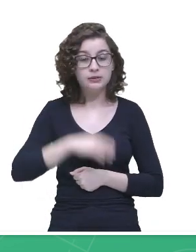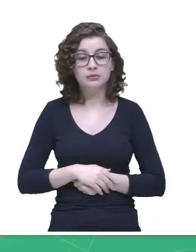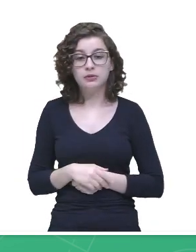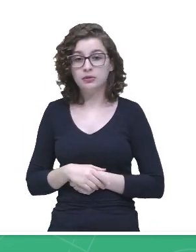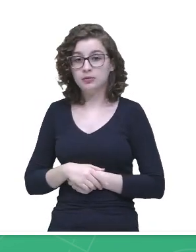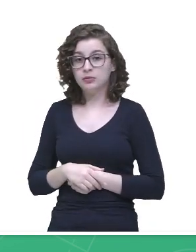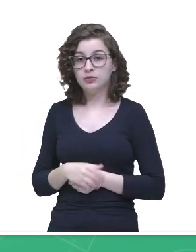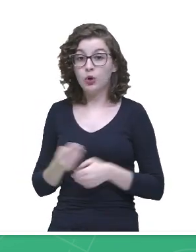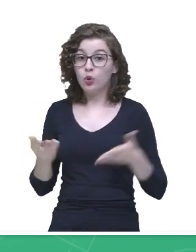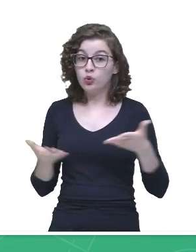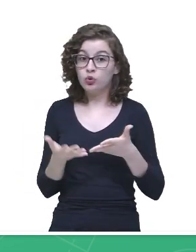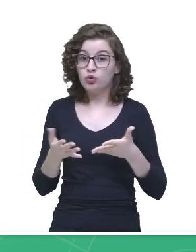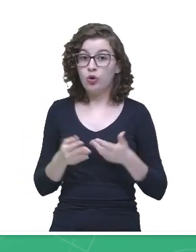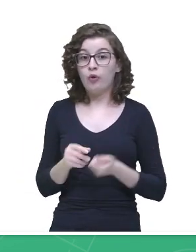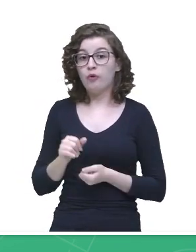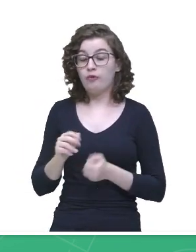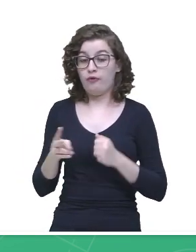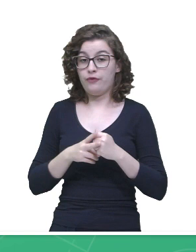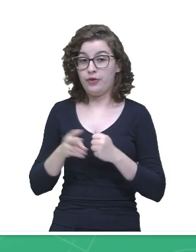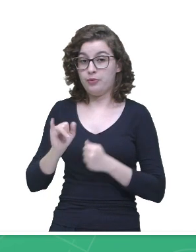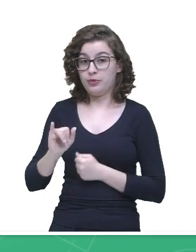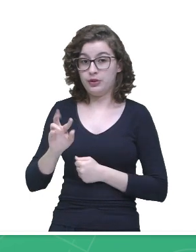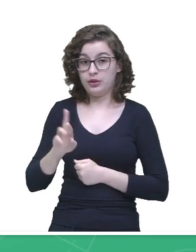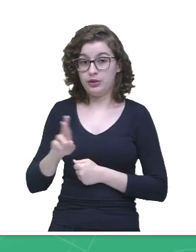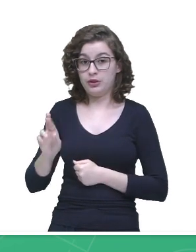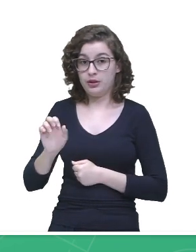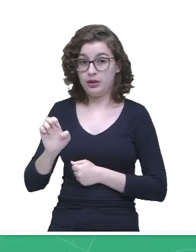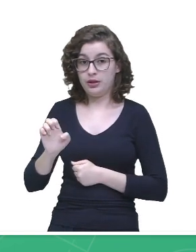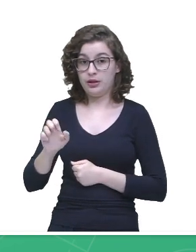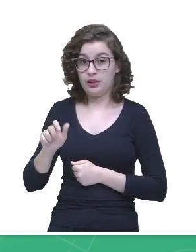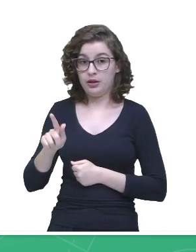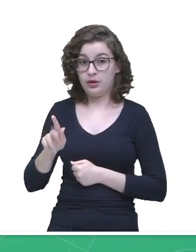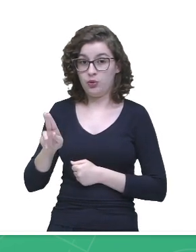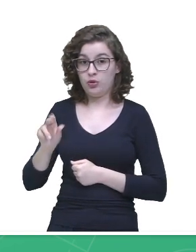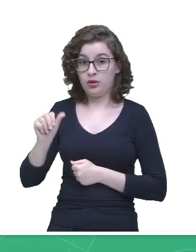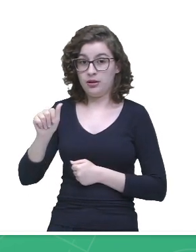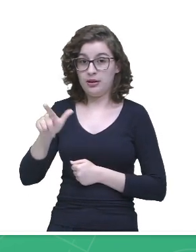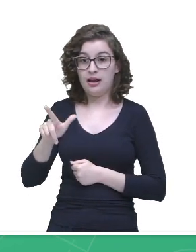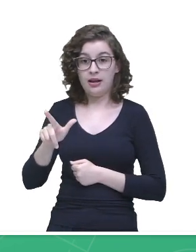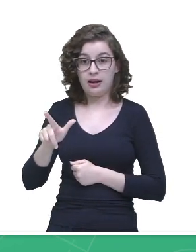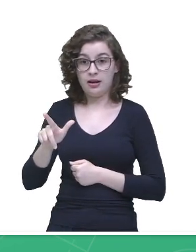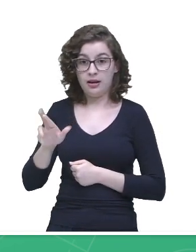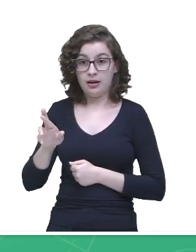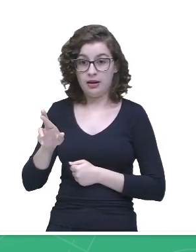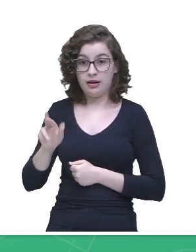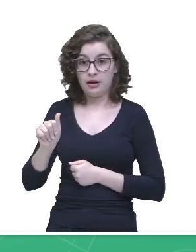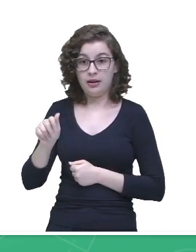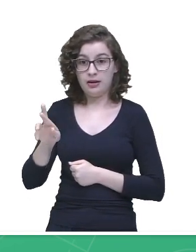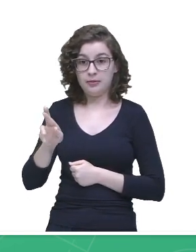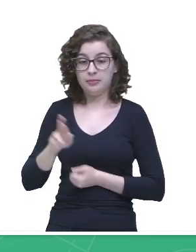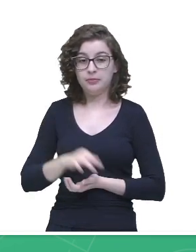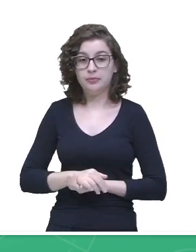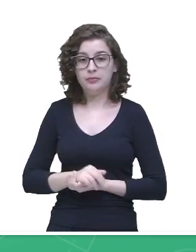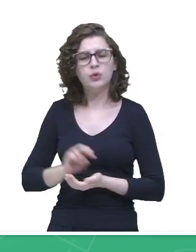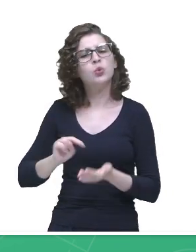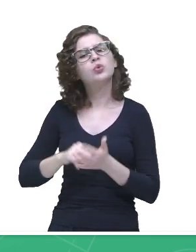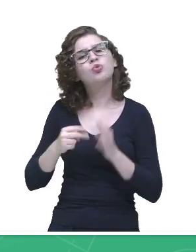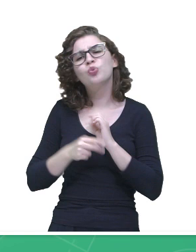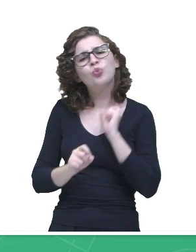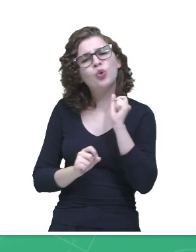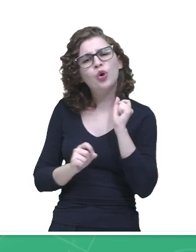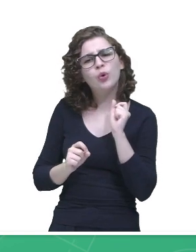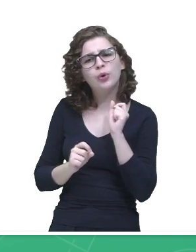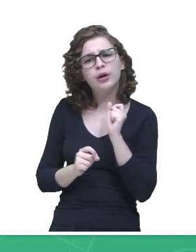trabalhando só os verbos irregulares. Todo mundo está, né, sabendo, só os irregulares. O que é o irregular? É quando a raiz verbal